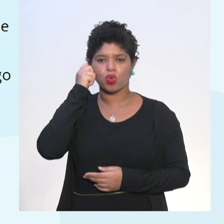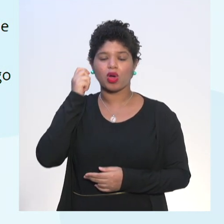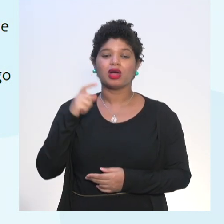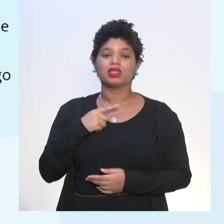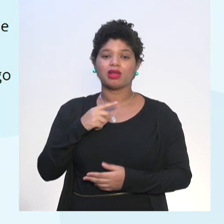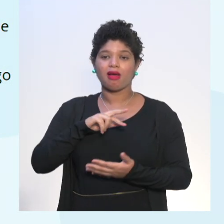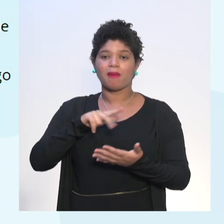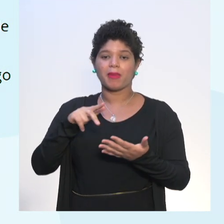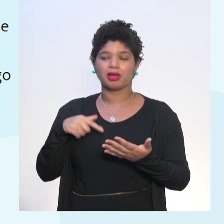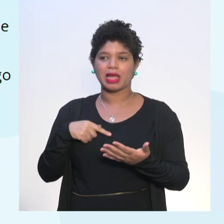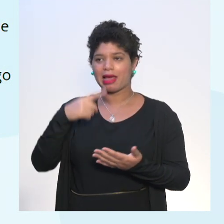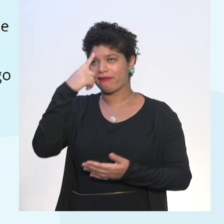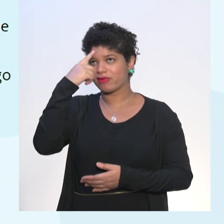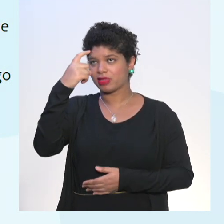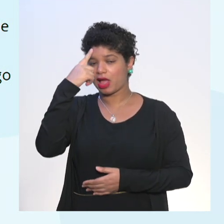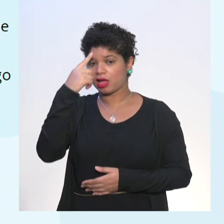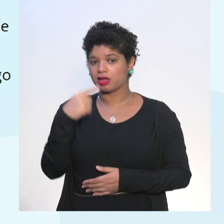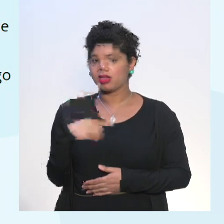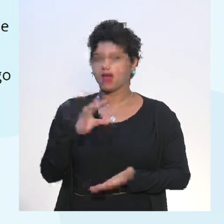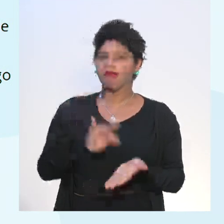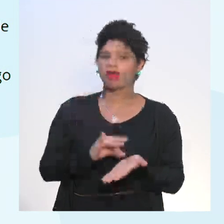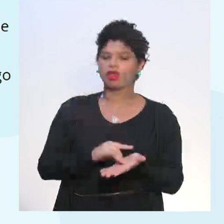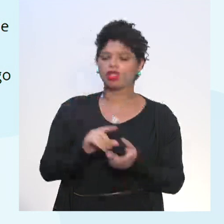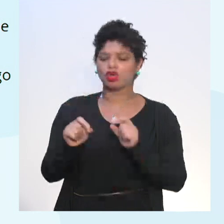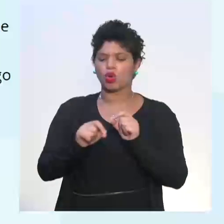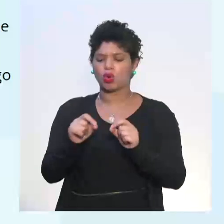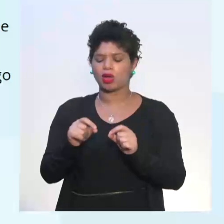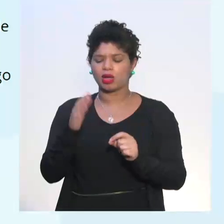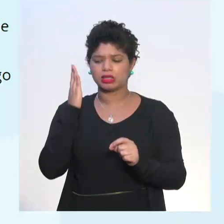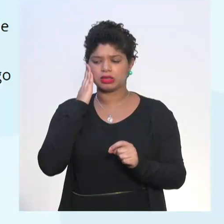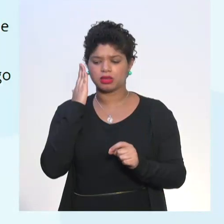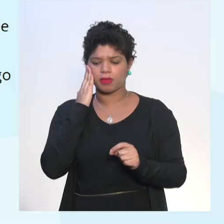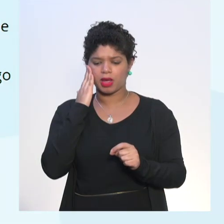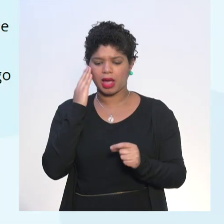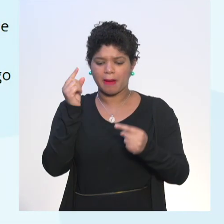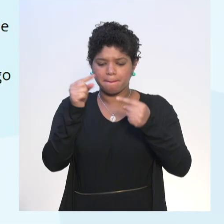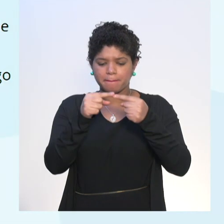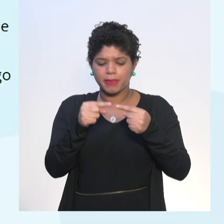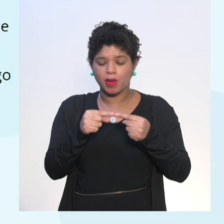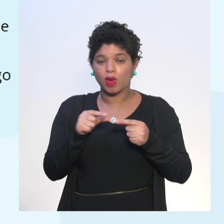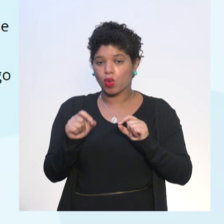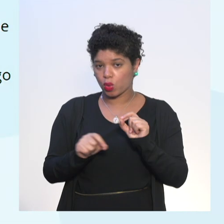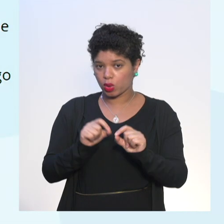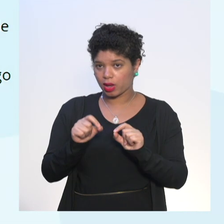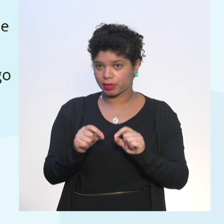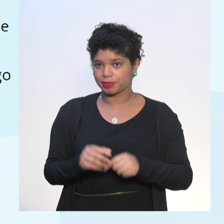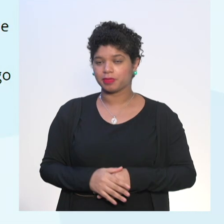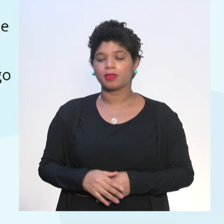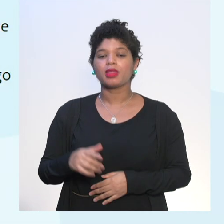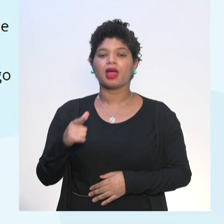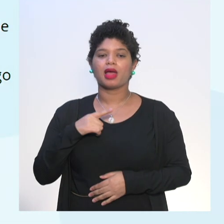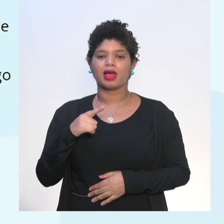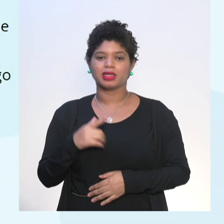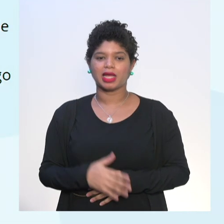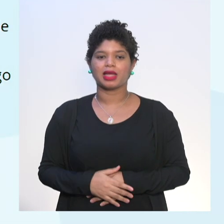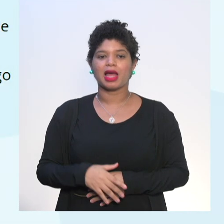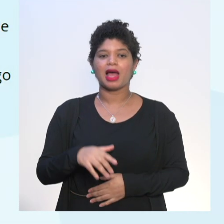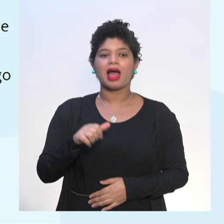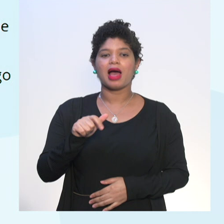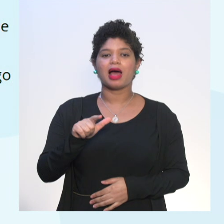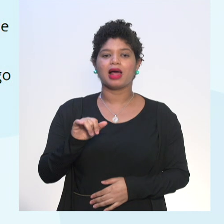uma concepção de verdade como correspondência. Então, era a aletheia,